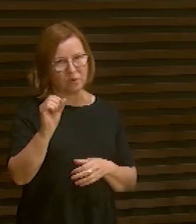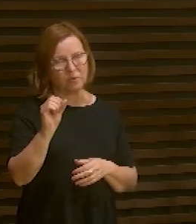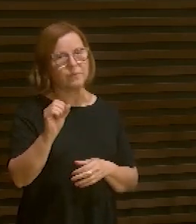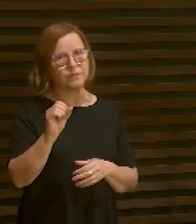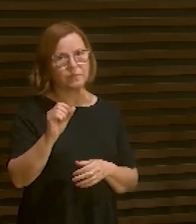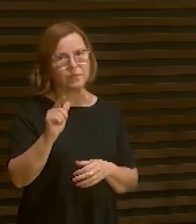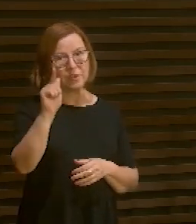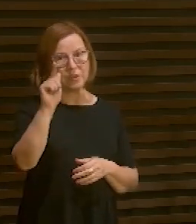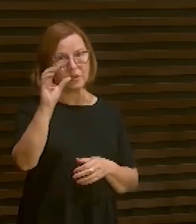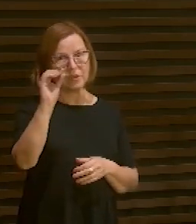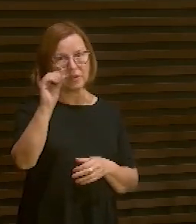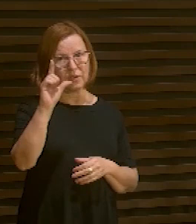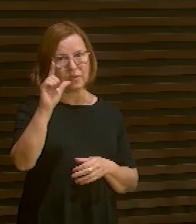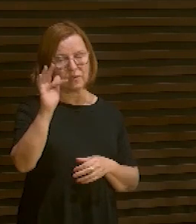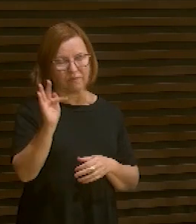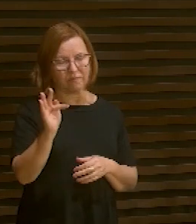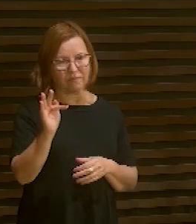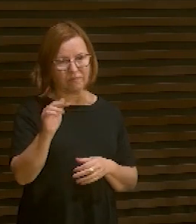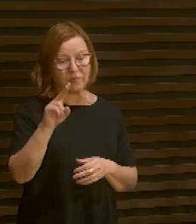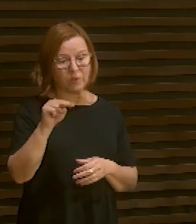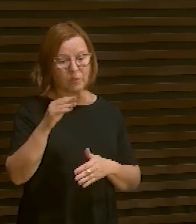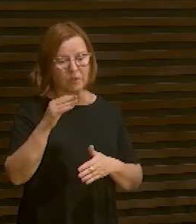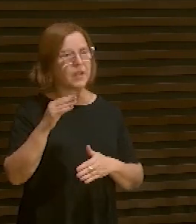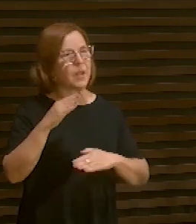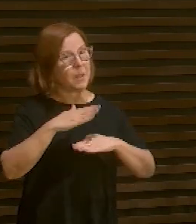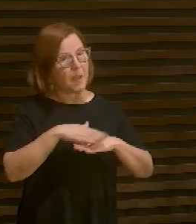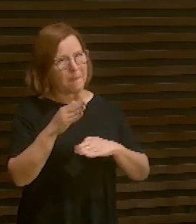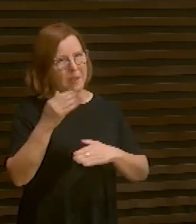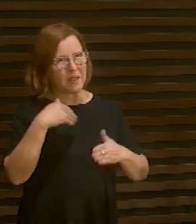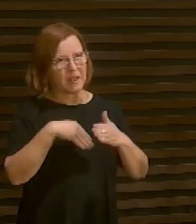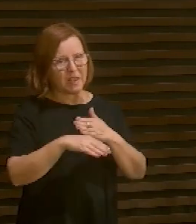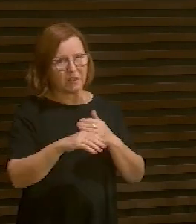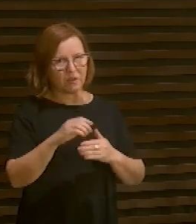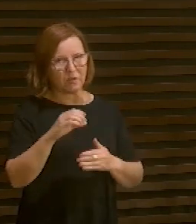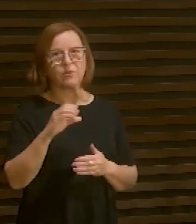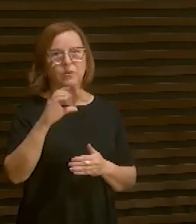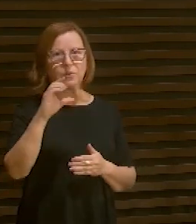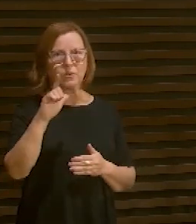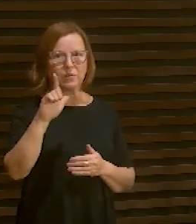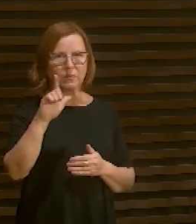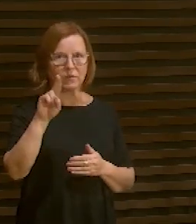um clube, nunca mais pisou num campo de golfe.